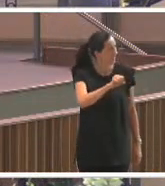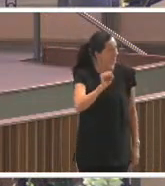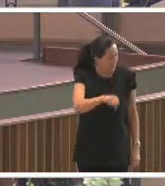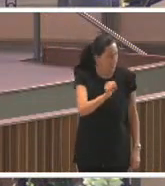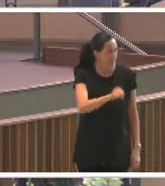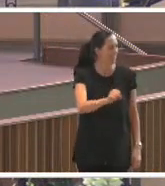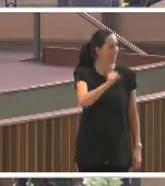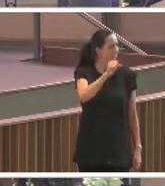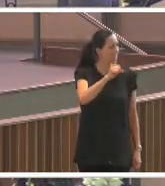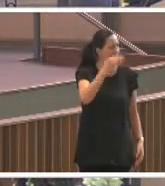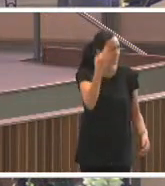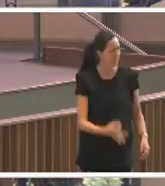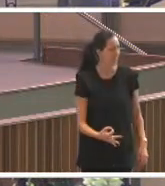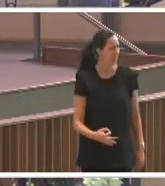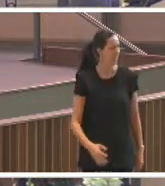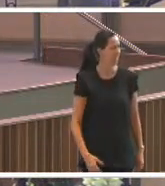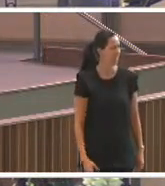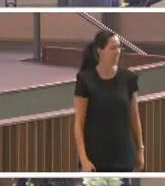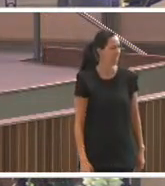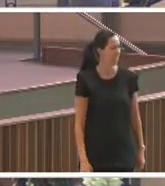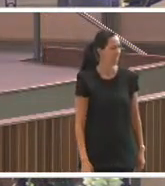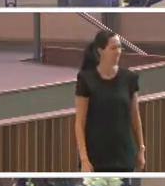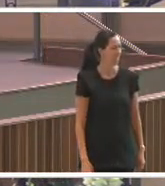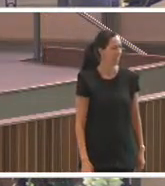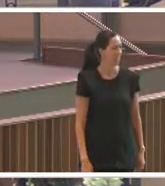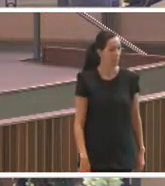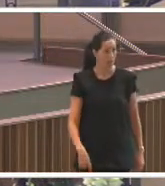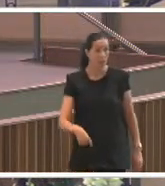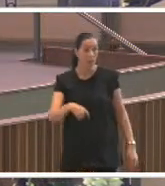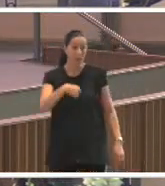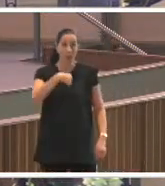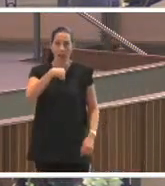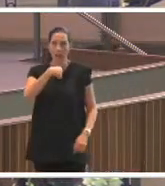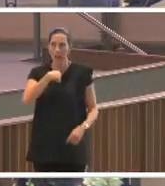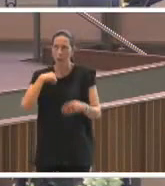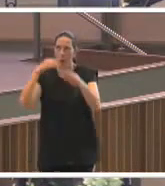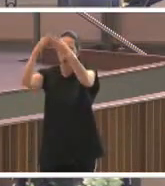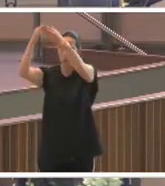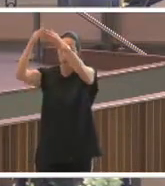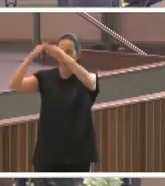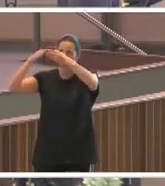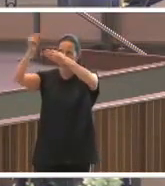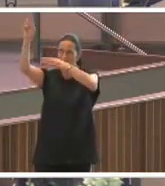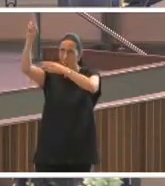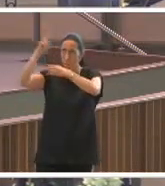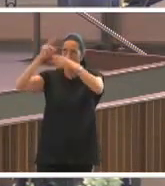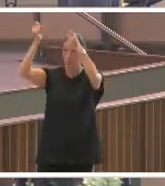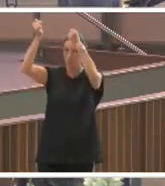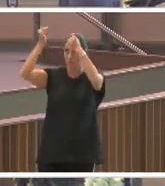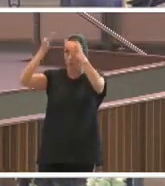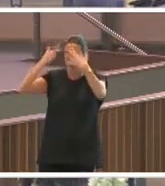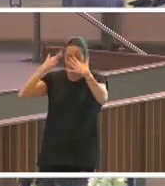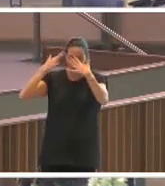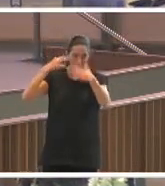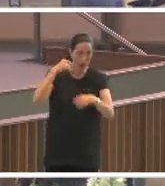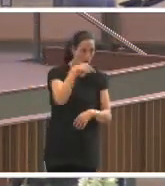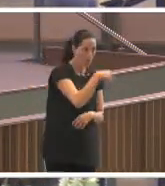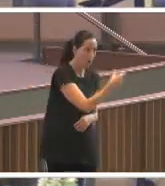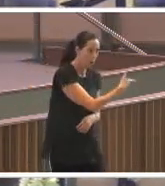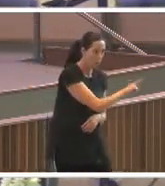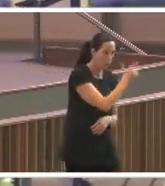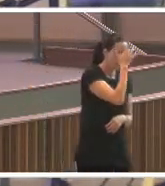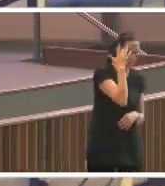eles vão inspirar outros, que vão inspirar outros. Esse é o processo de Deus na nossa vida.